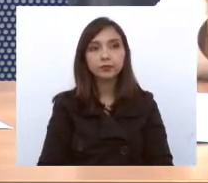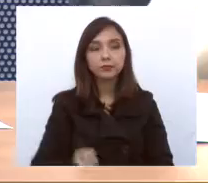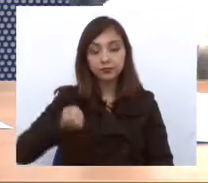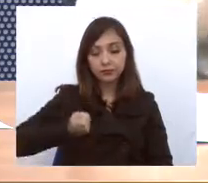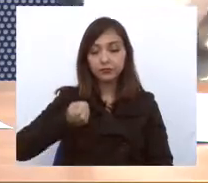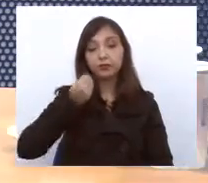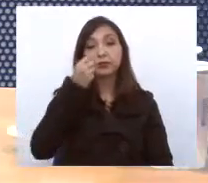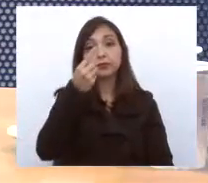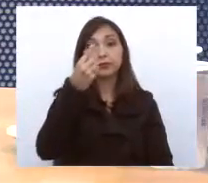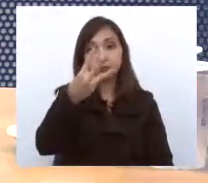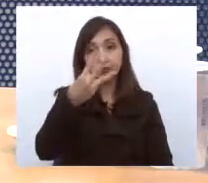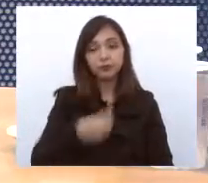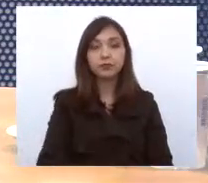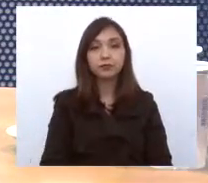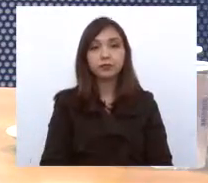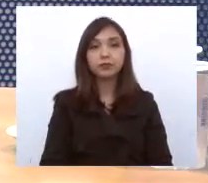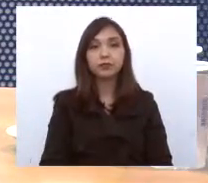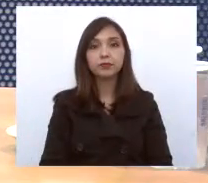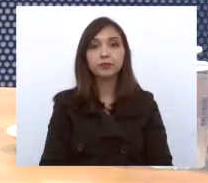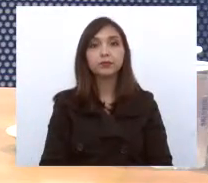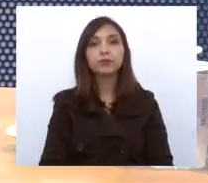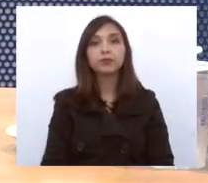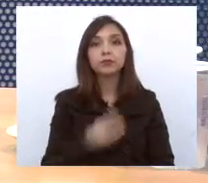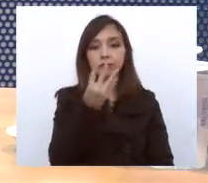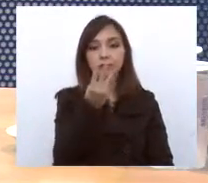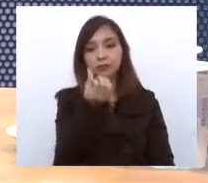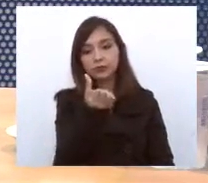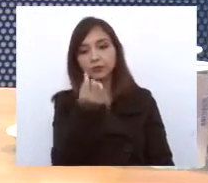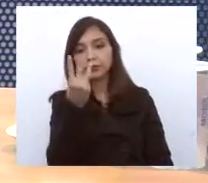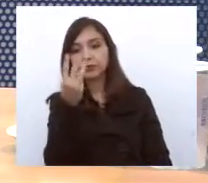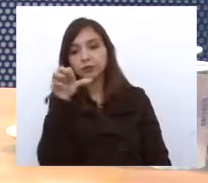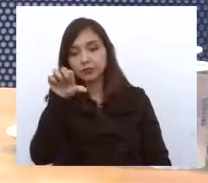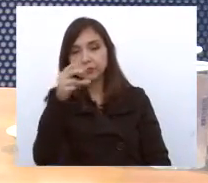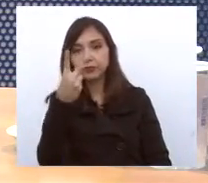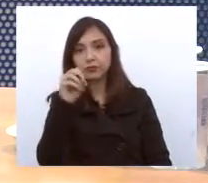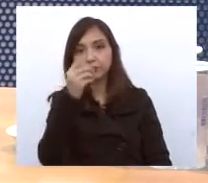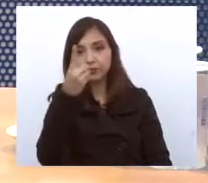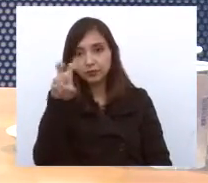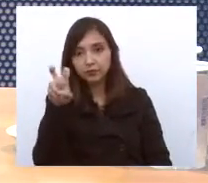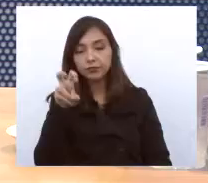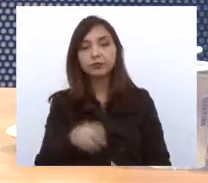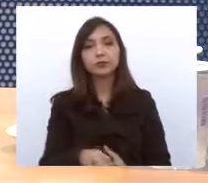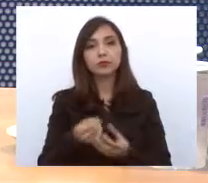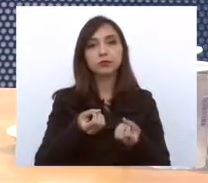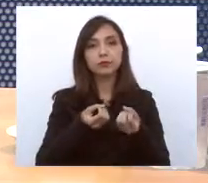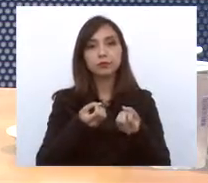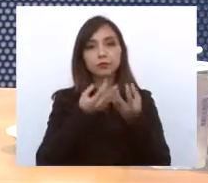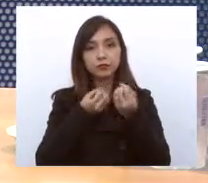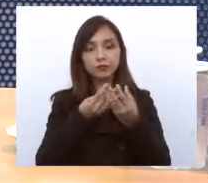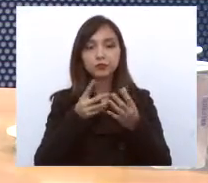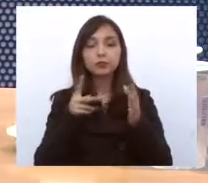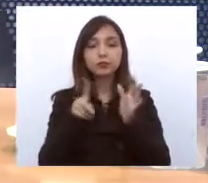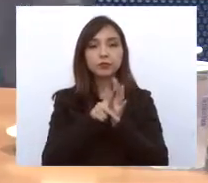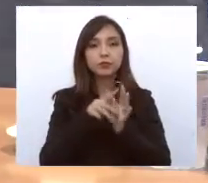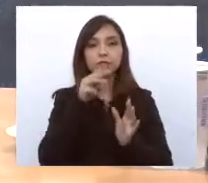Item 13. Leitura, discussão e votação do requerimento 4639/2015. Informações sobre o